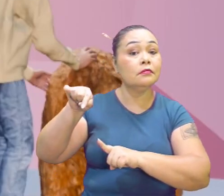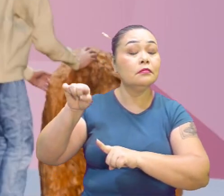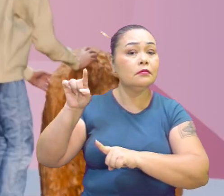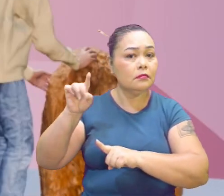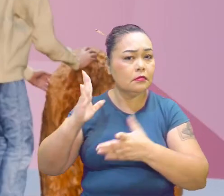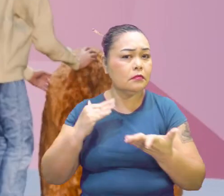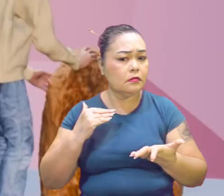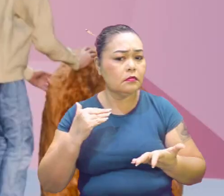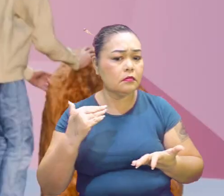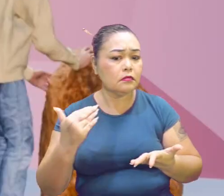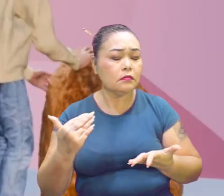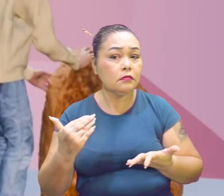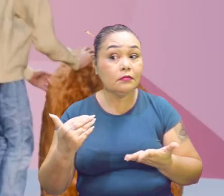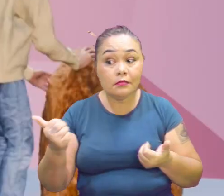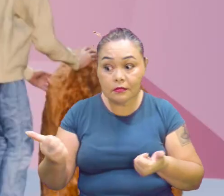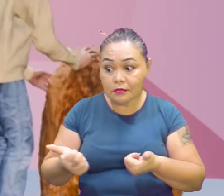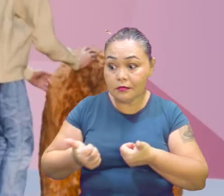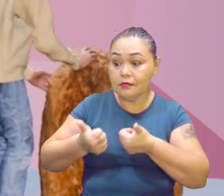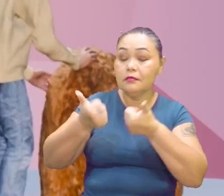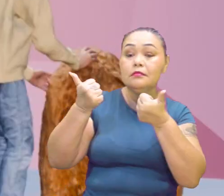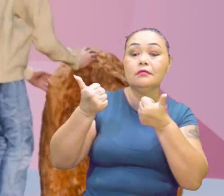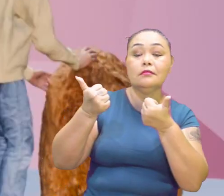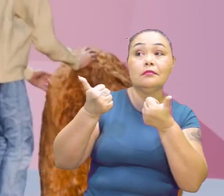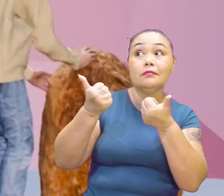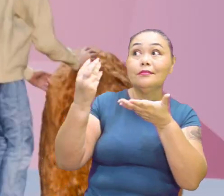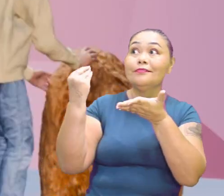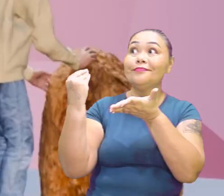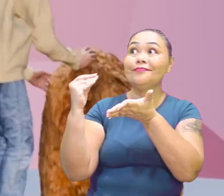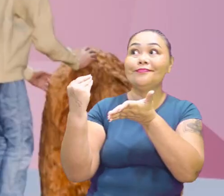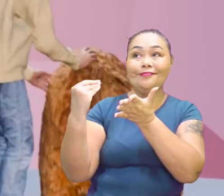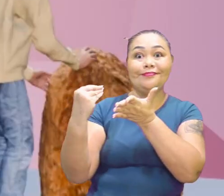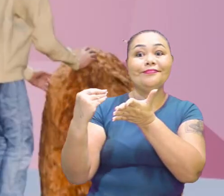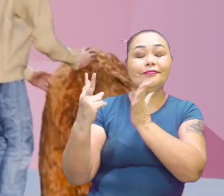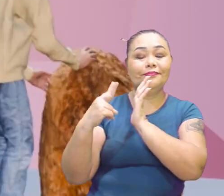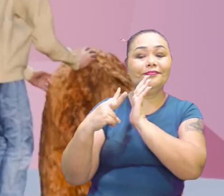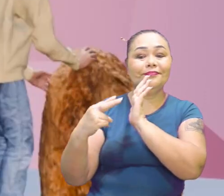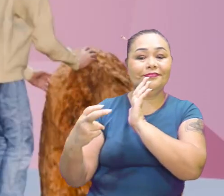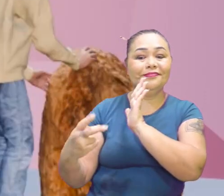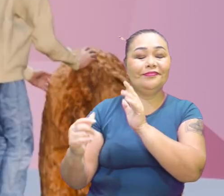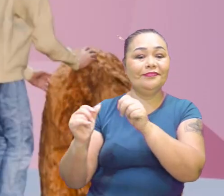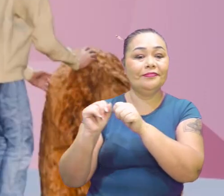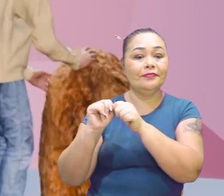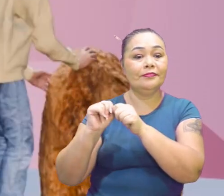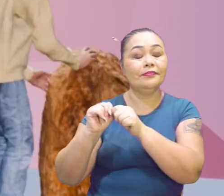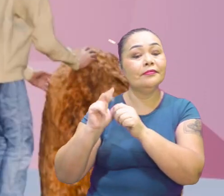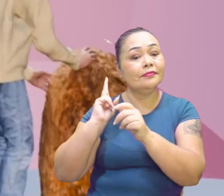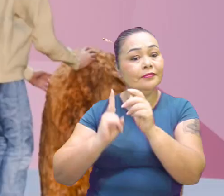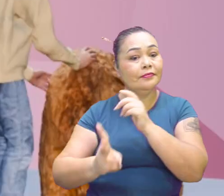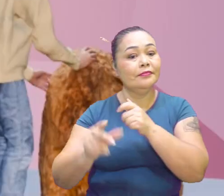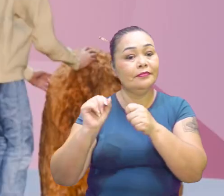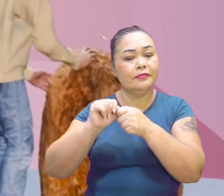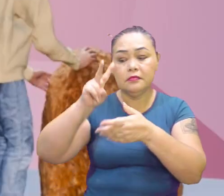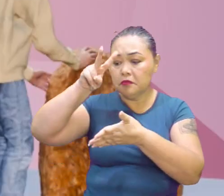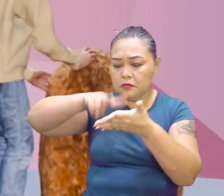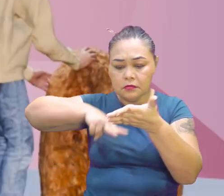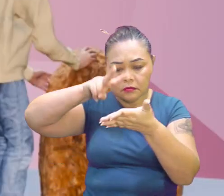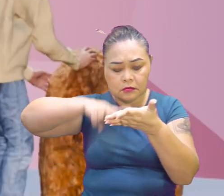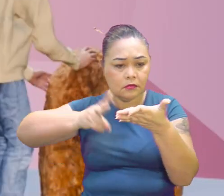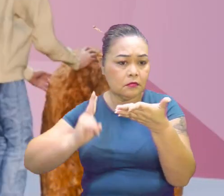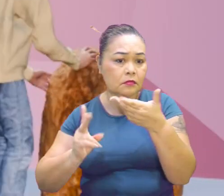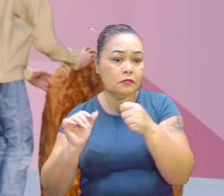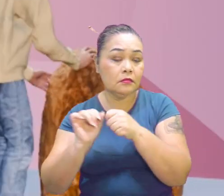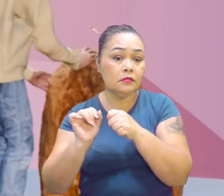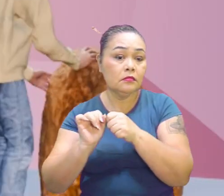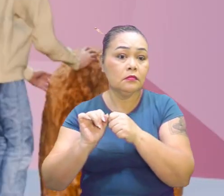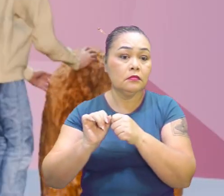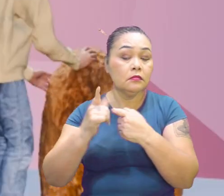Você começa a melhorar o teu repertório. E sempre quando você for fazer uma leitura de qualquer obra, você